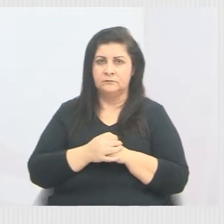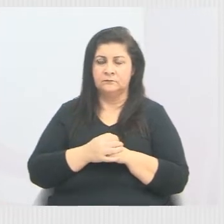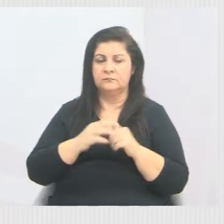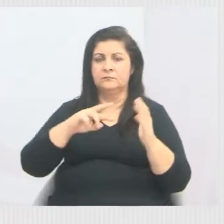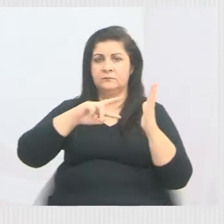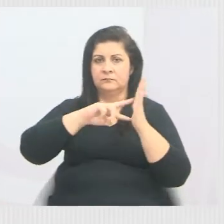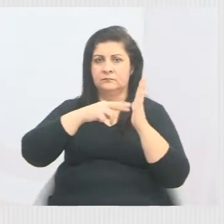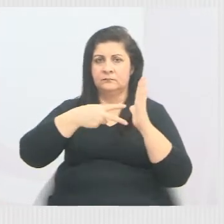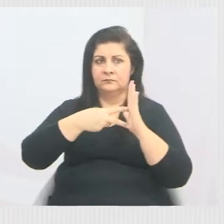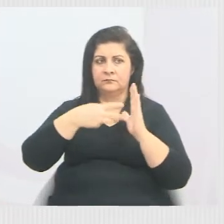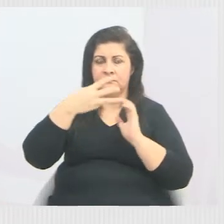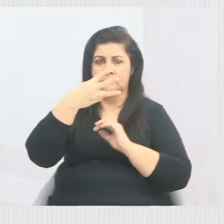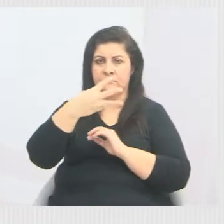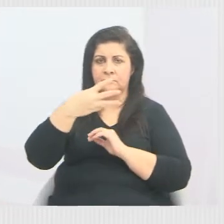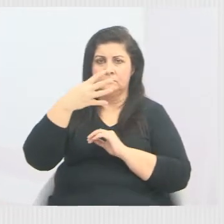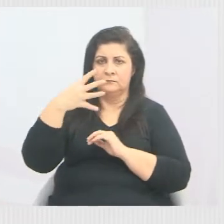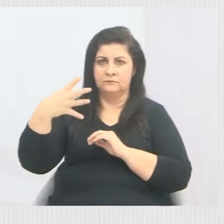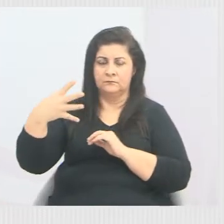26.308.000, uma meta de